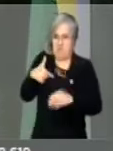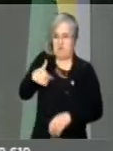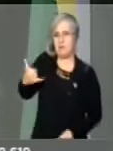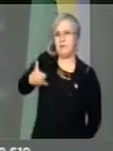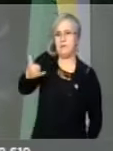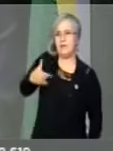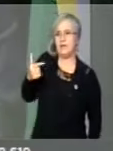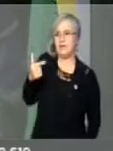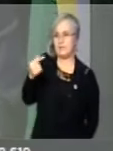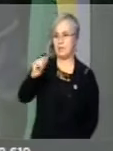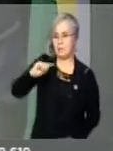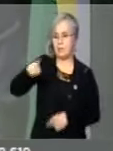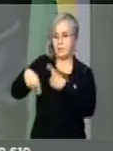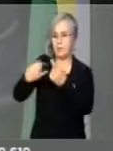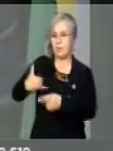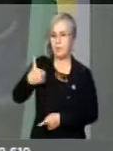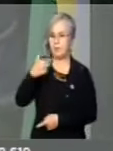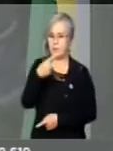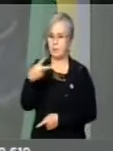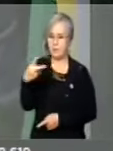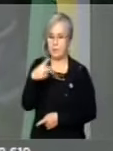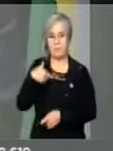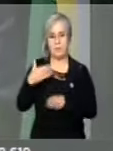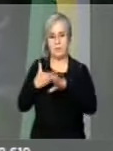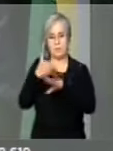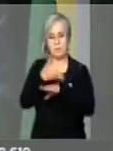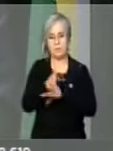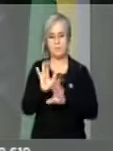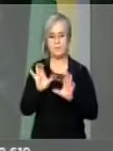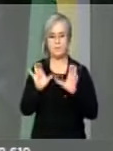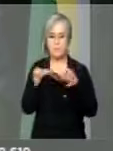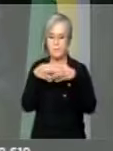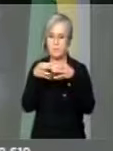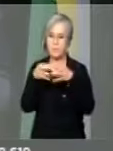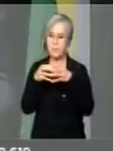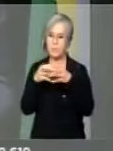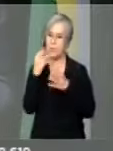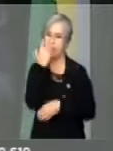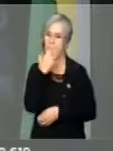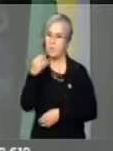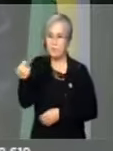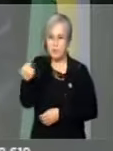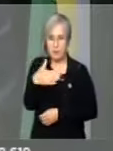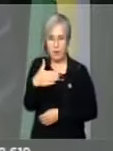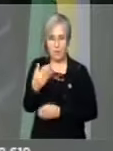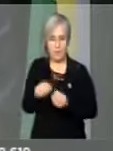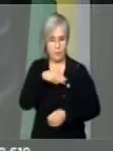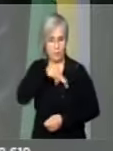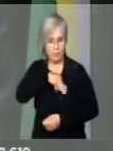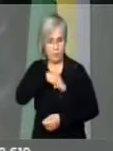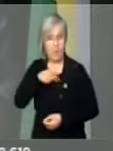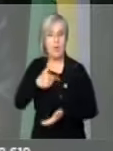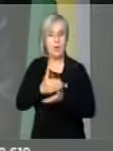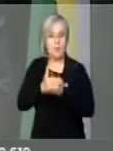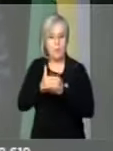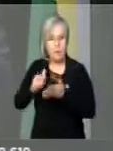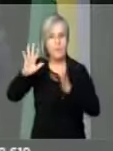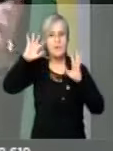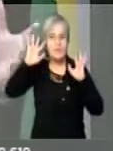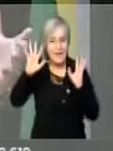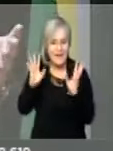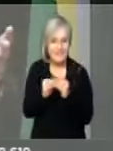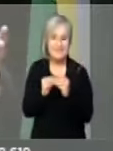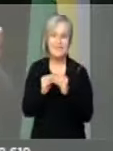anos. Com 22 anos ingressei na comunidade Canção Nova como missionário, e a partir daí então eu comecei a entender essa profecia, essa canção nova